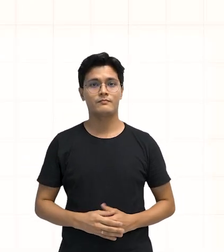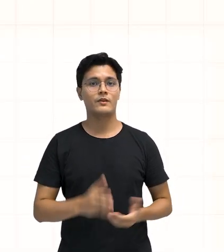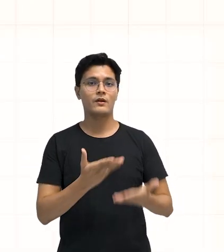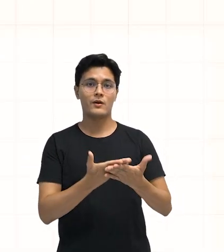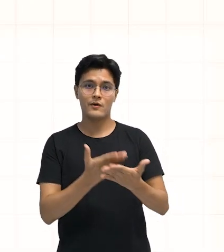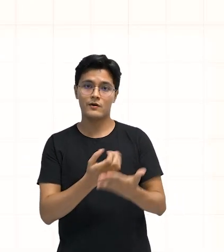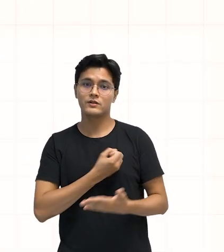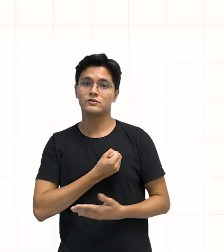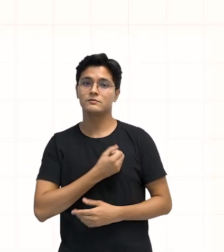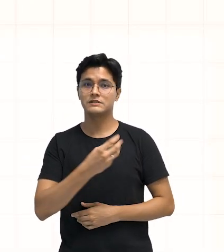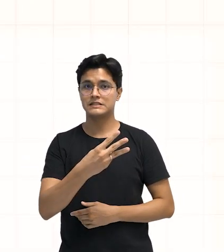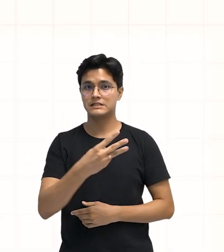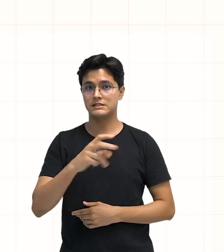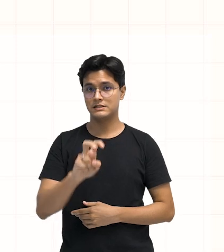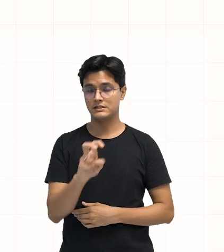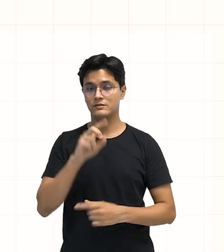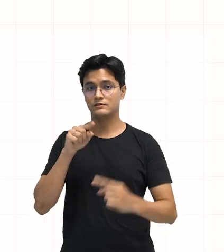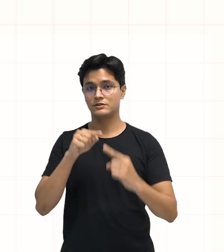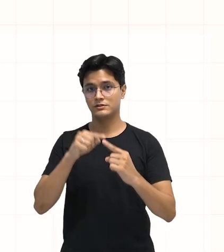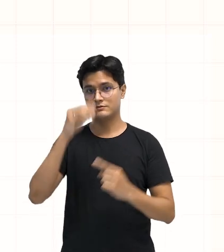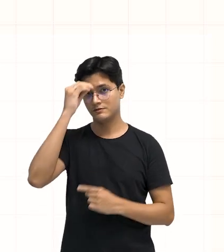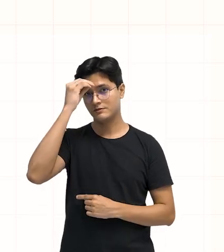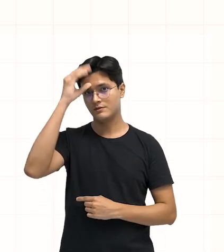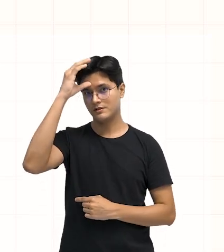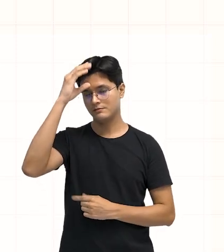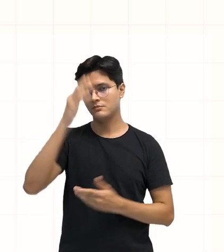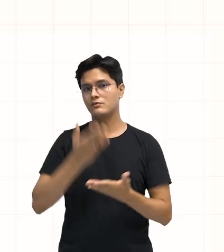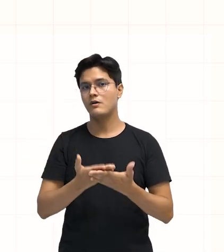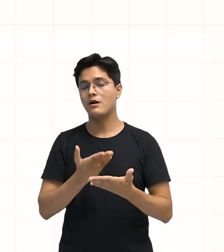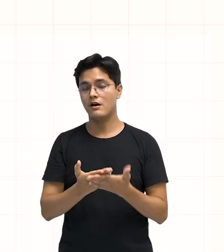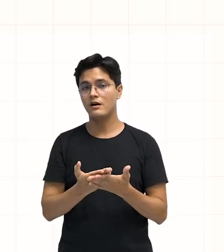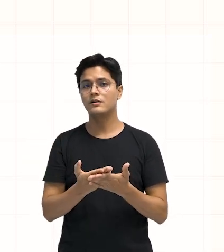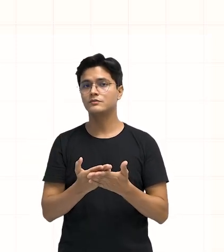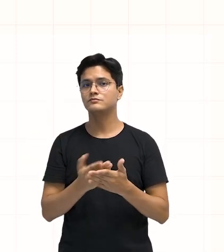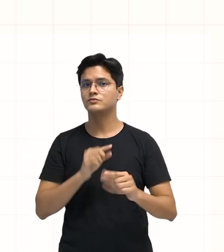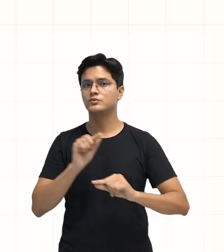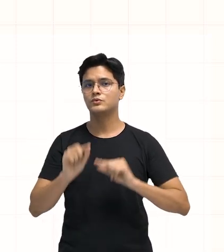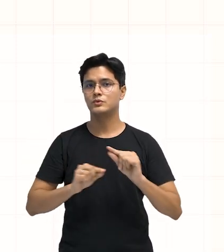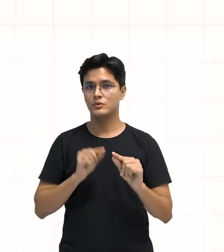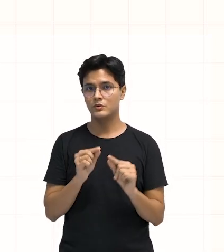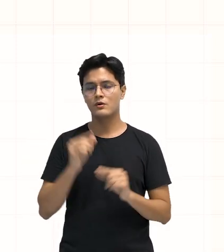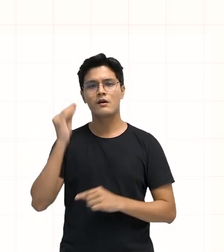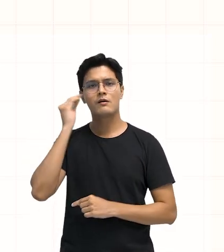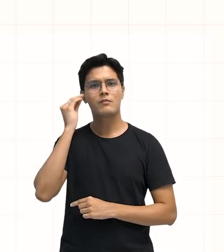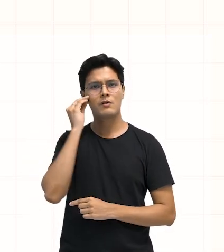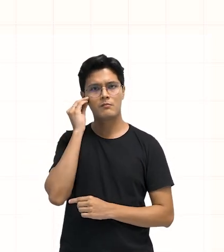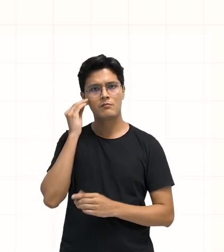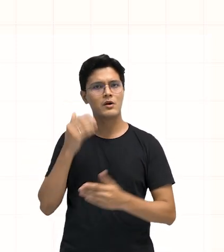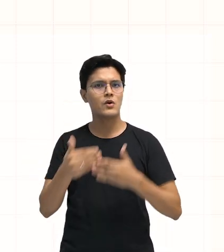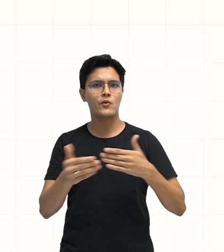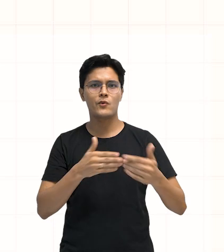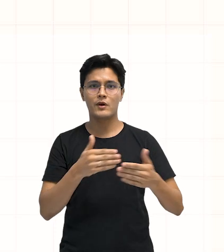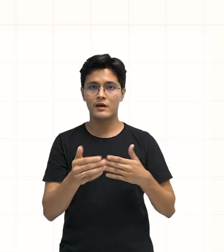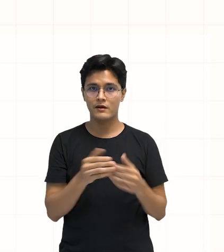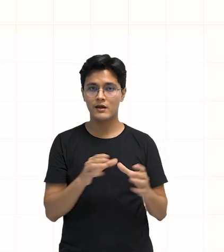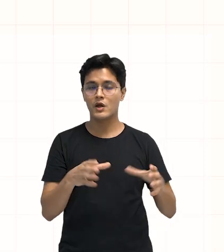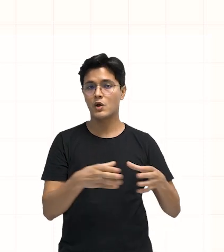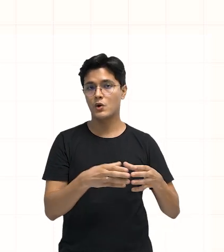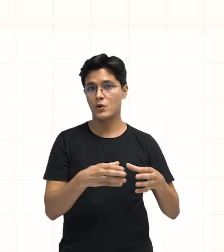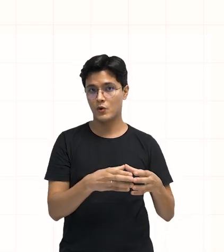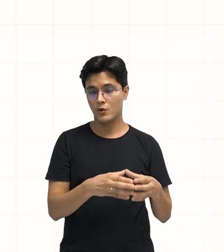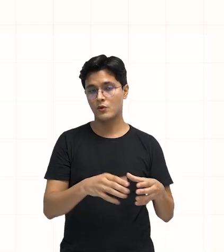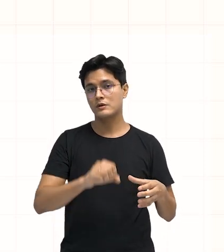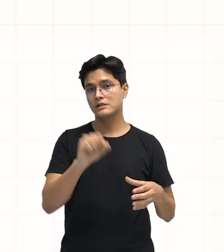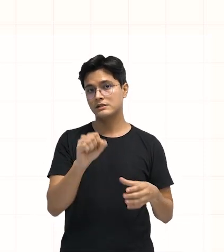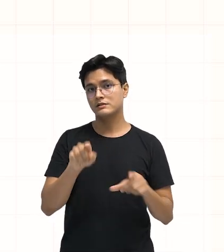número 35. O objeto de conhecimento para essa aula serão os experimentos aleatórios, espaço amostral e estimativas